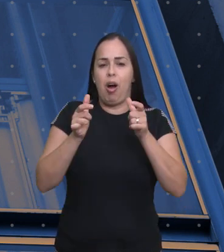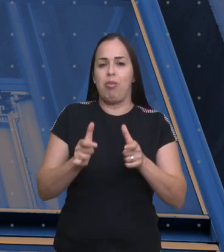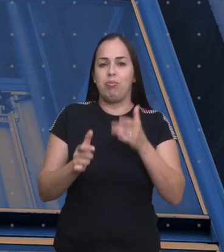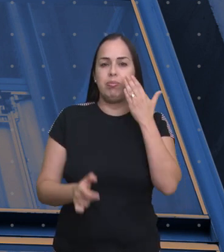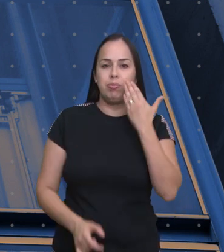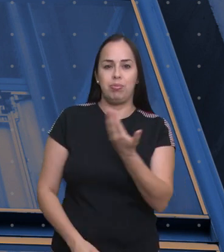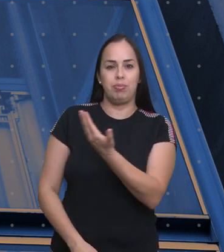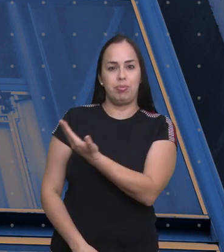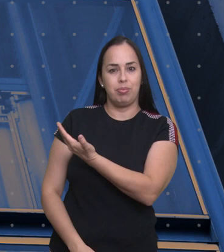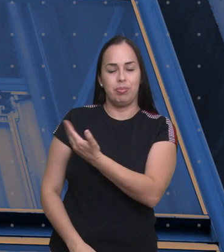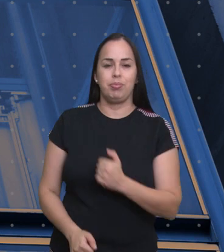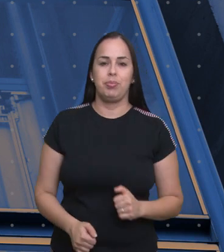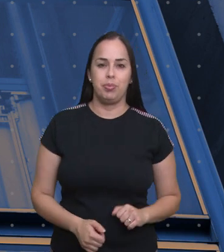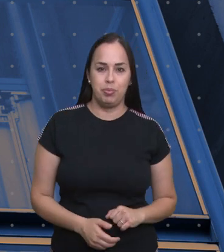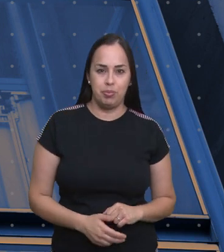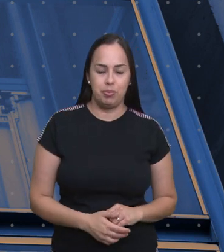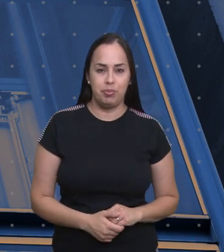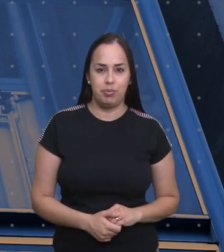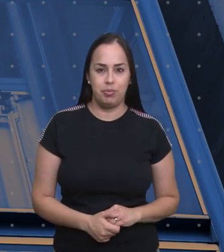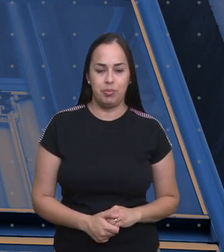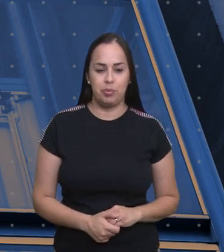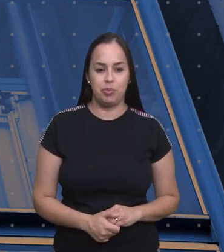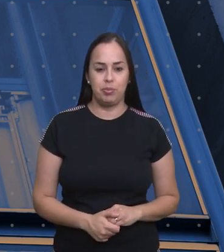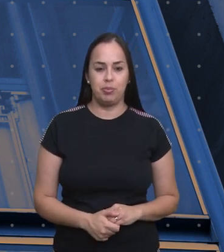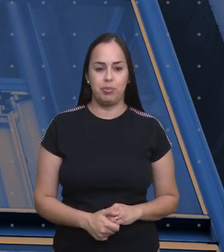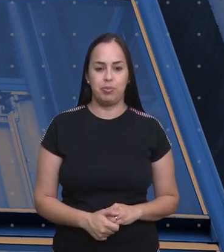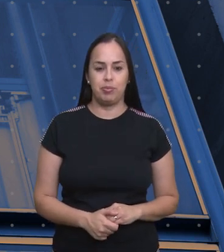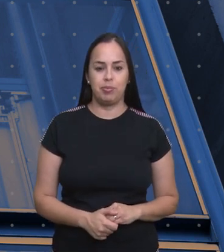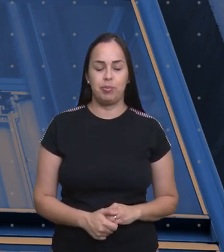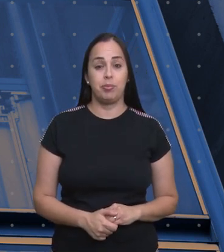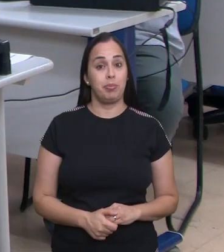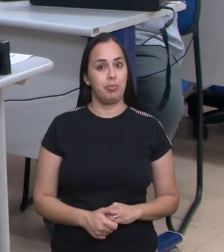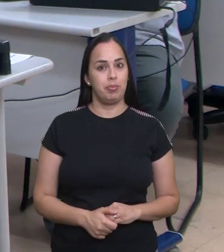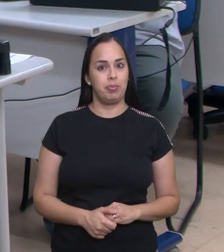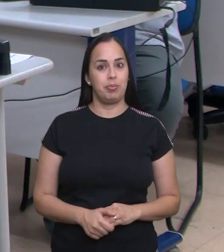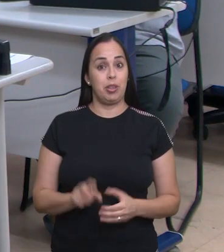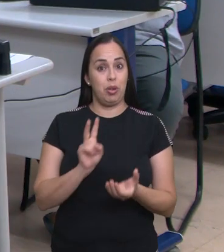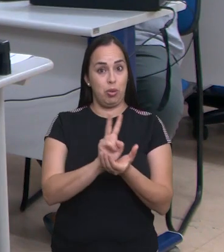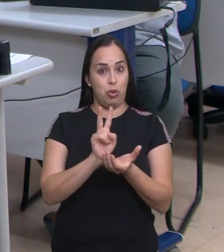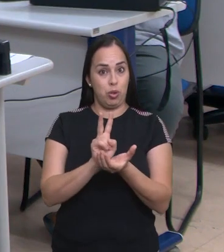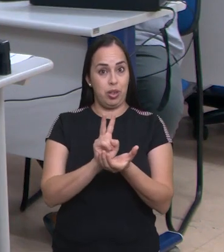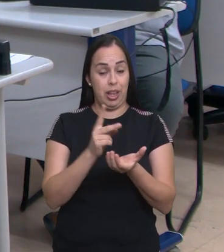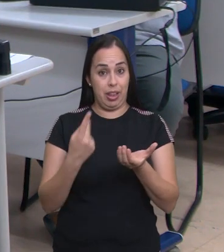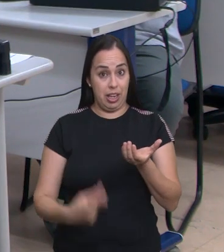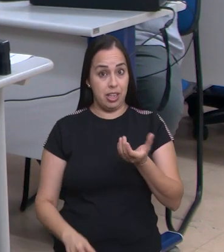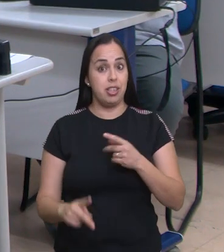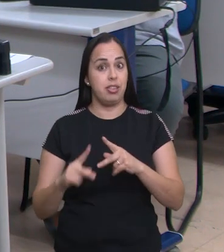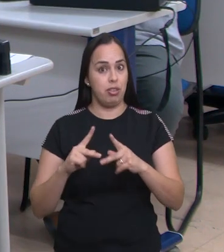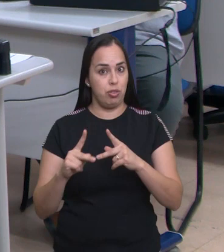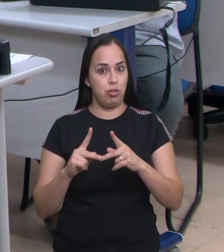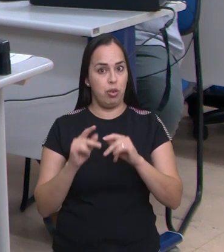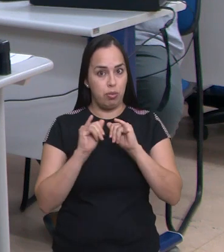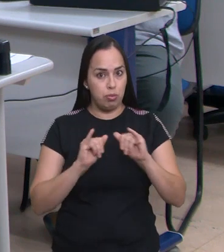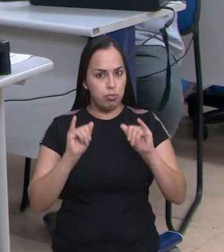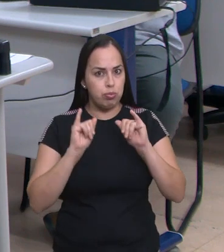Afonso Pena, número 175, no centro. E o Conselho Tutelar de São José dos Campos divulgou a prestação